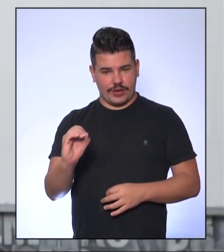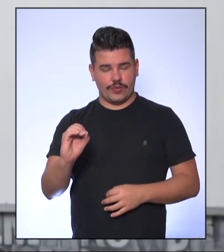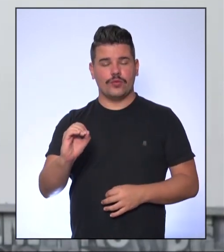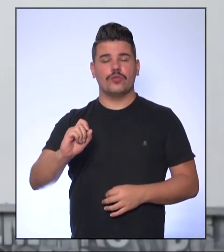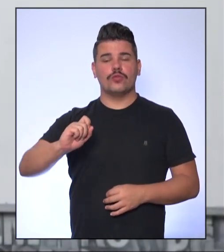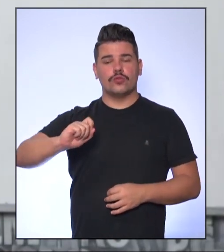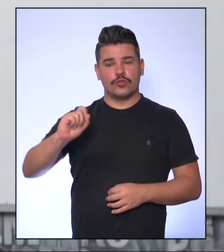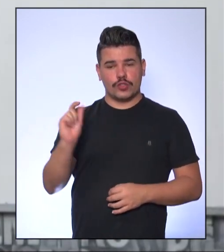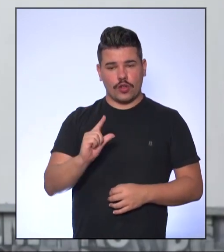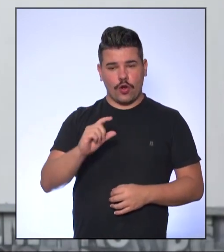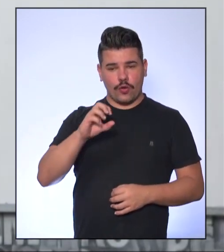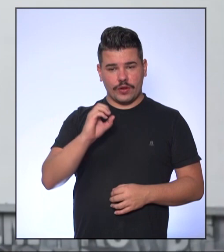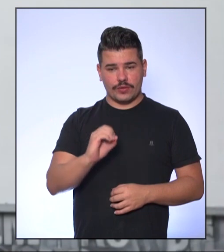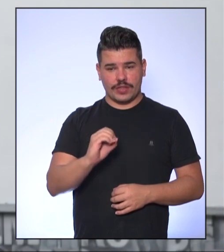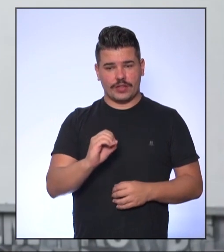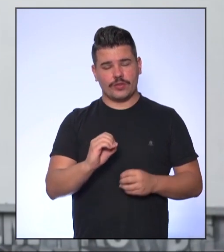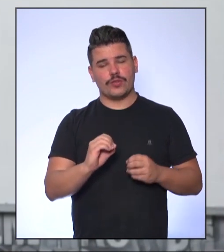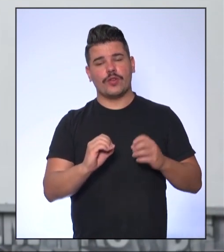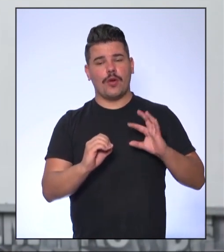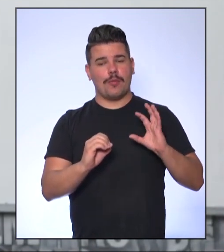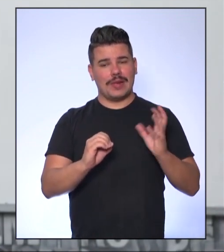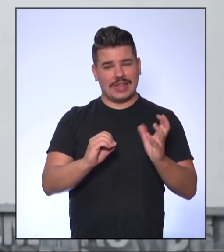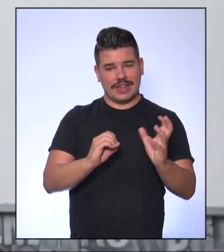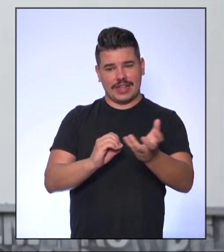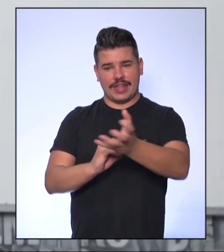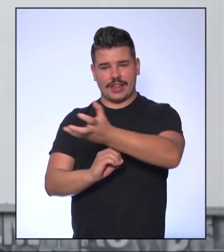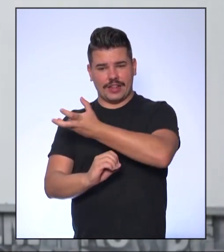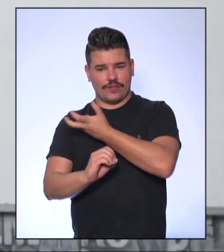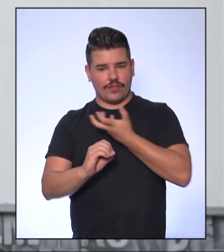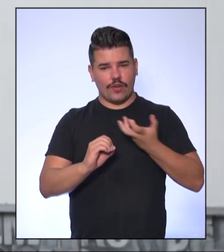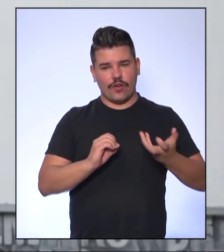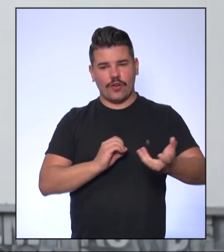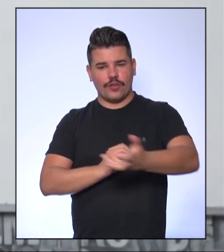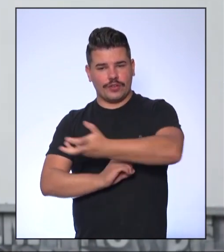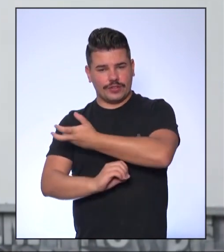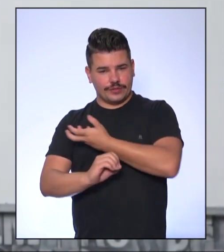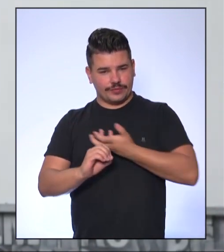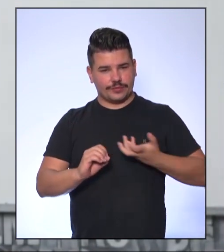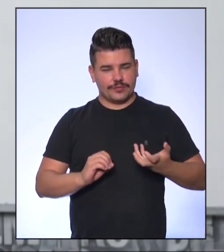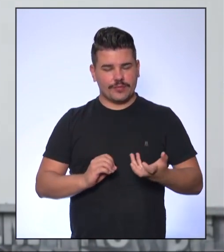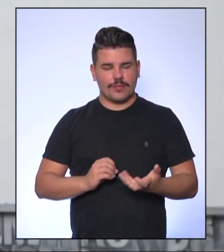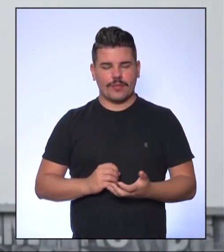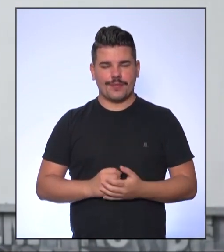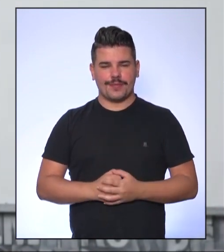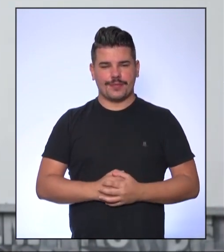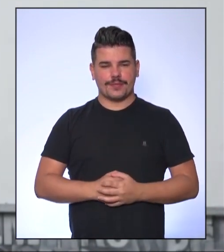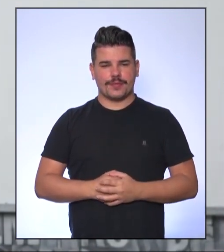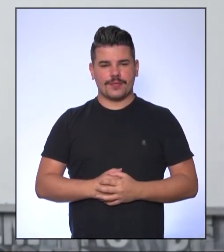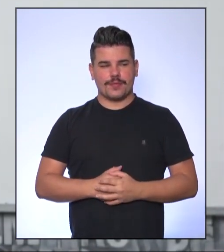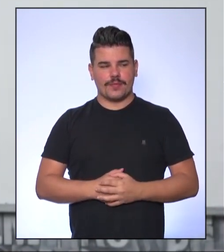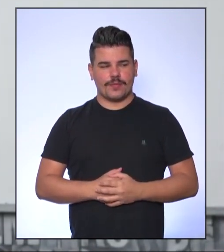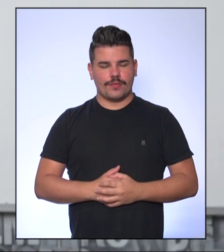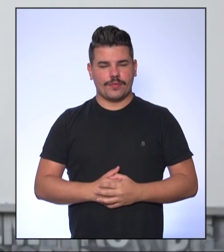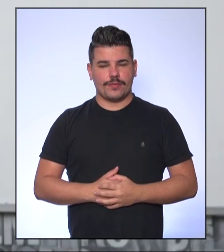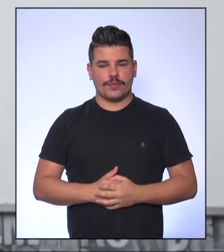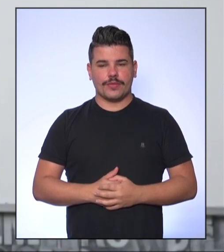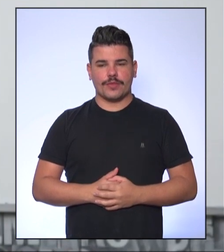de tudo, todas as coisas. E aí eu enxergo esta situação. Ó, observe